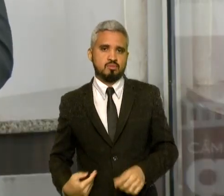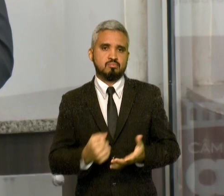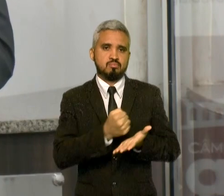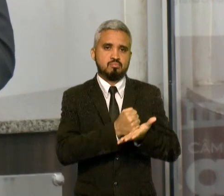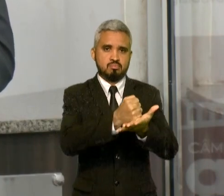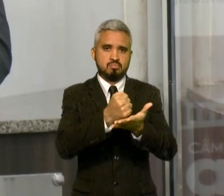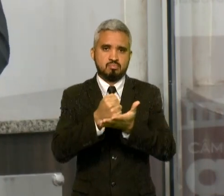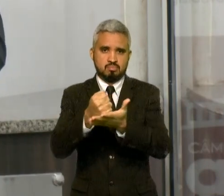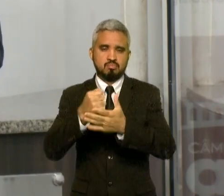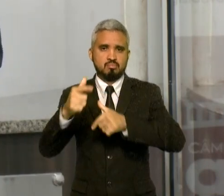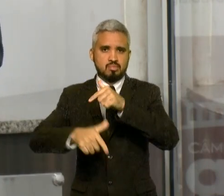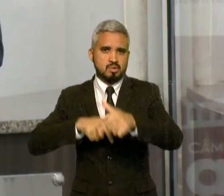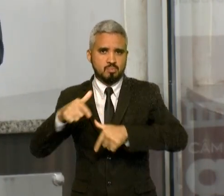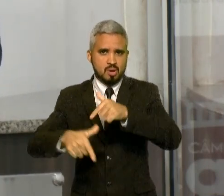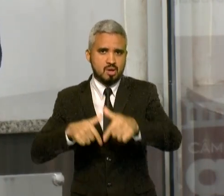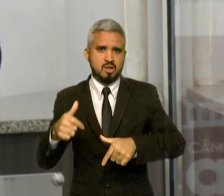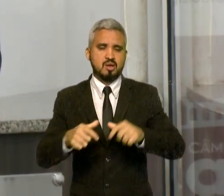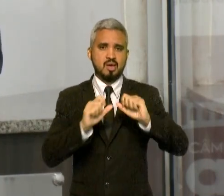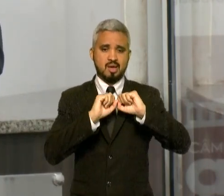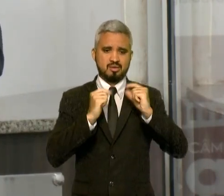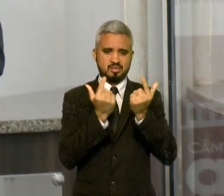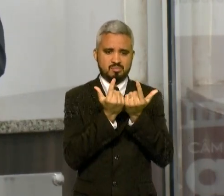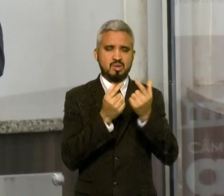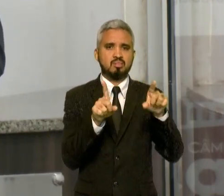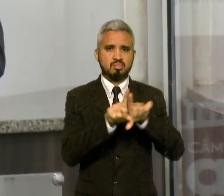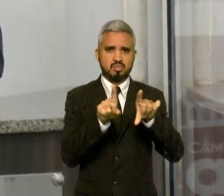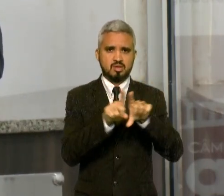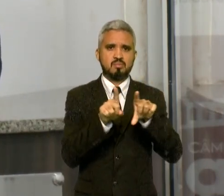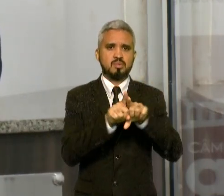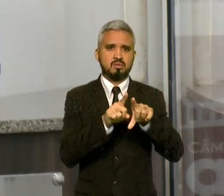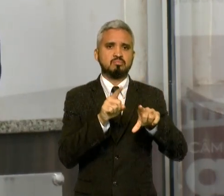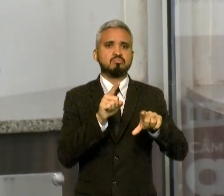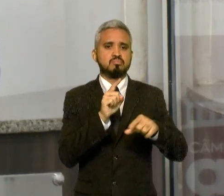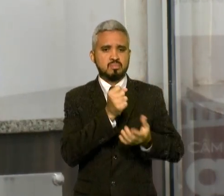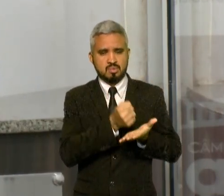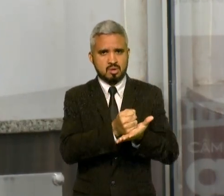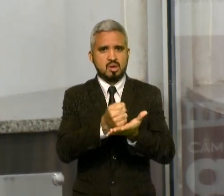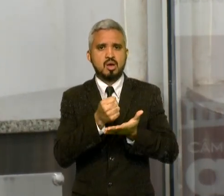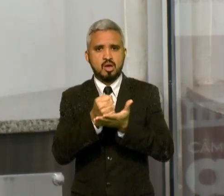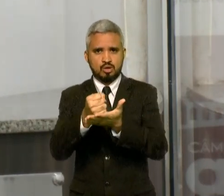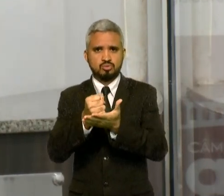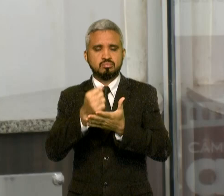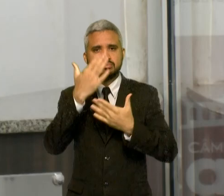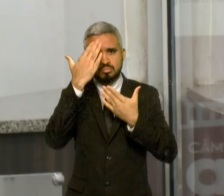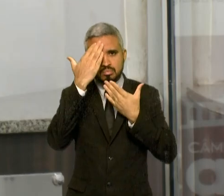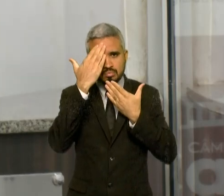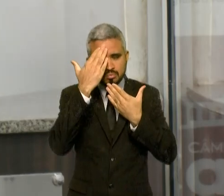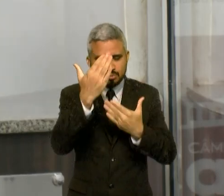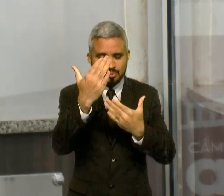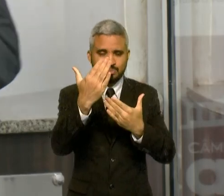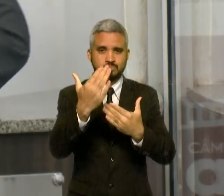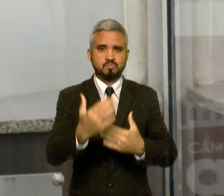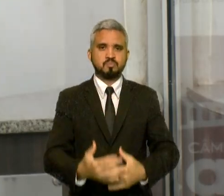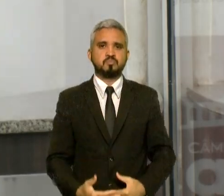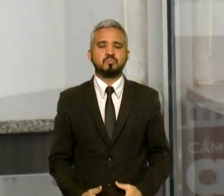parceiro importante junto ao governador para que ele possa fazer esse grande governo. Muito obrigado.